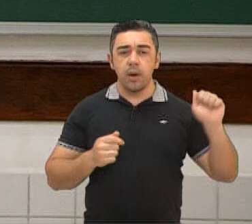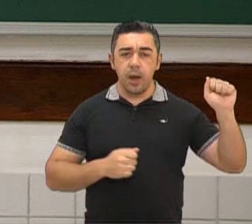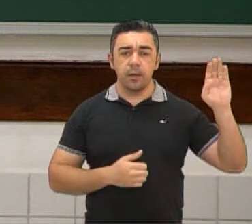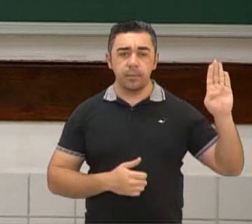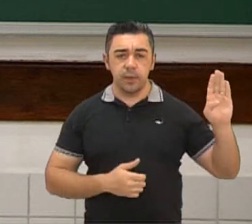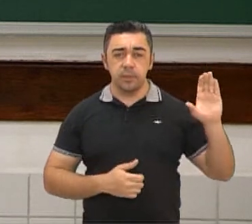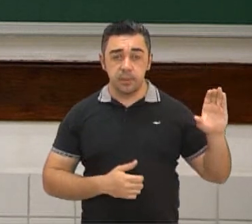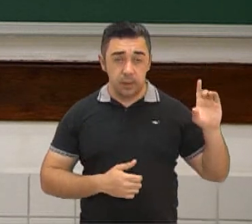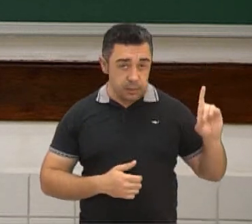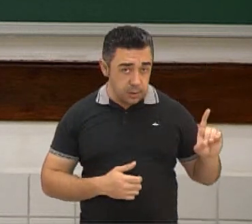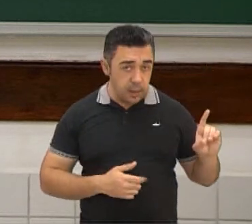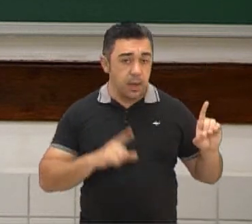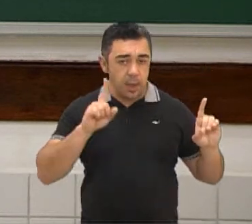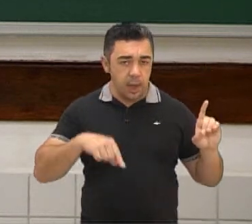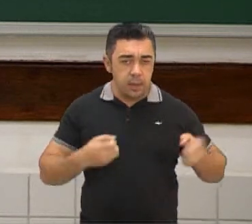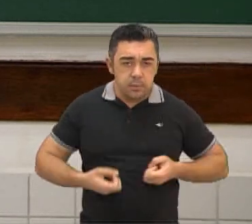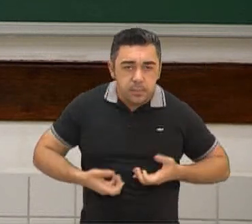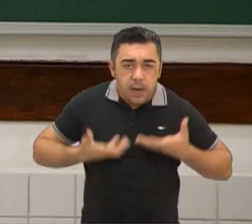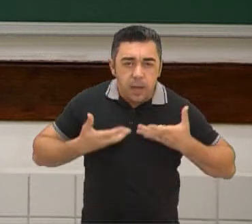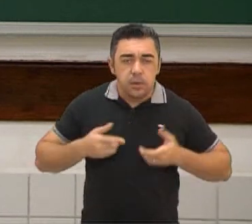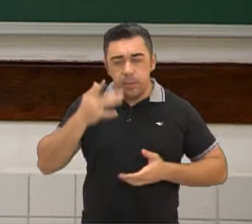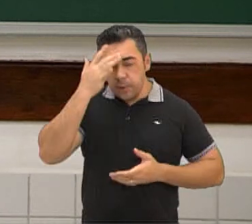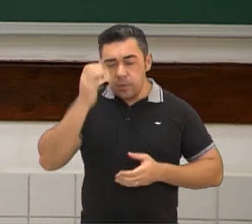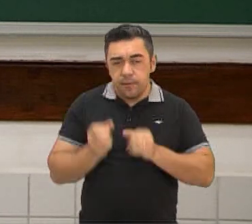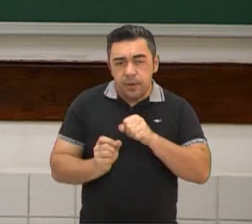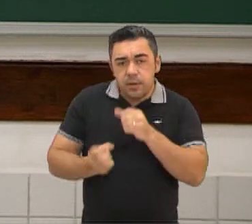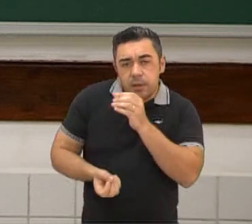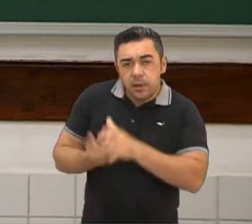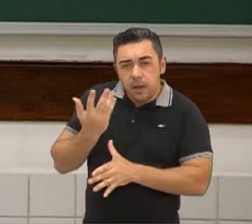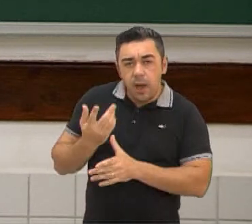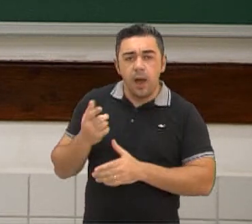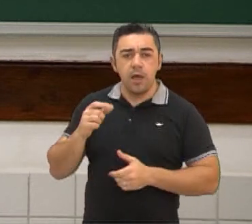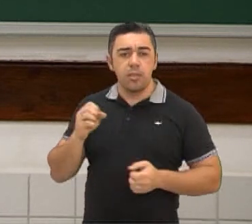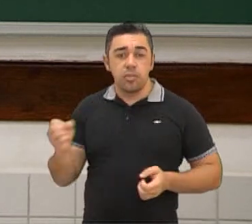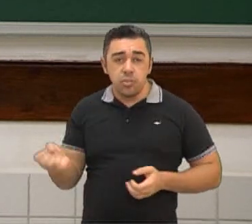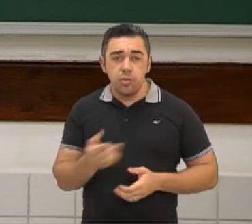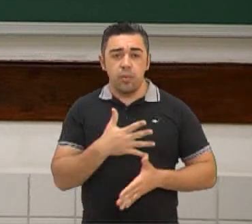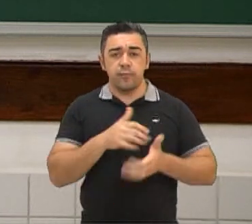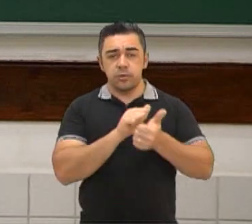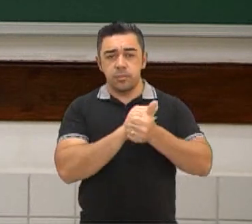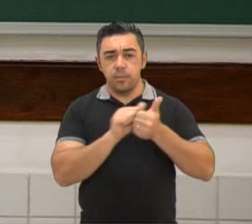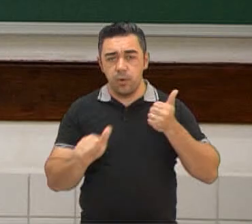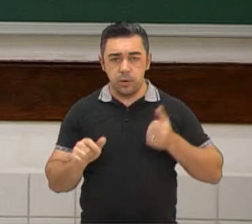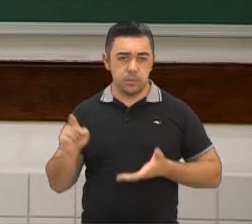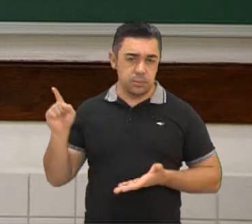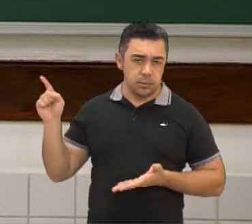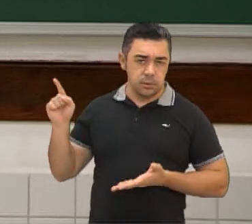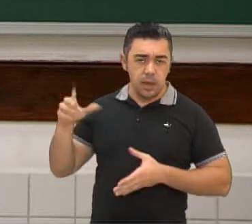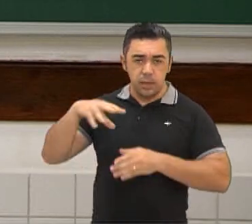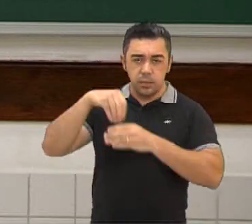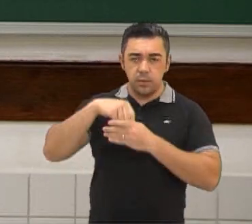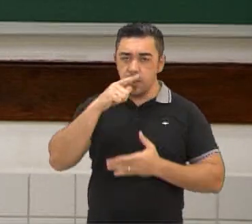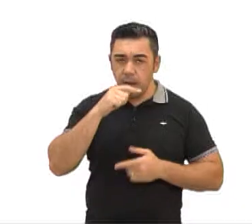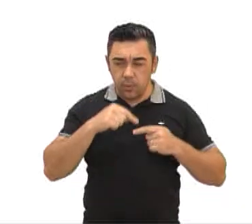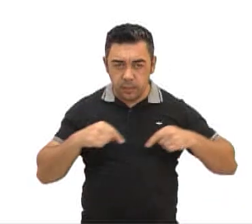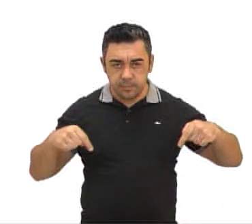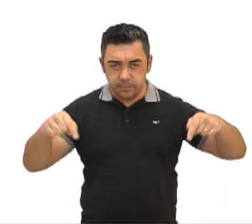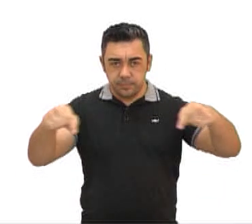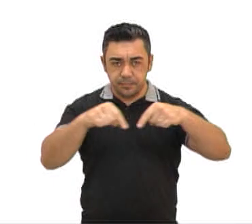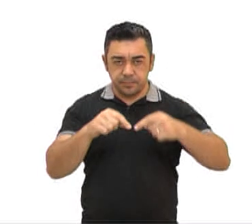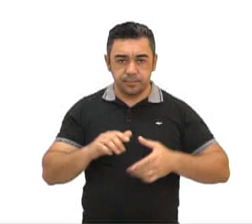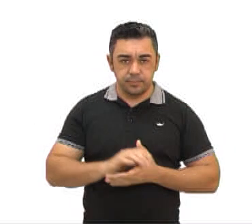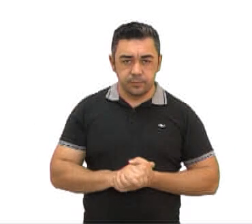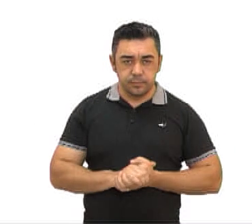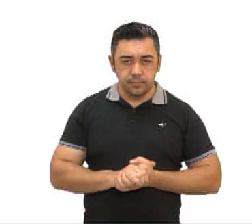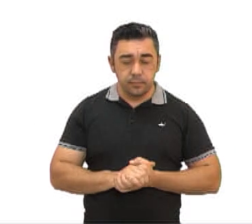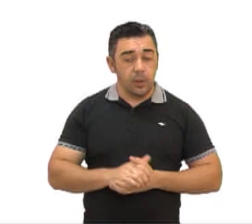alternativas serviu de inspiração para a criação desse esporte na piscina do polo aquático? A